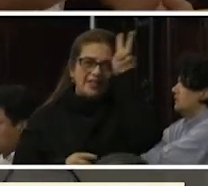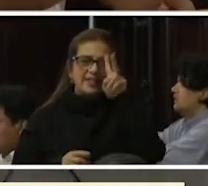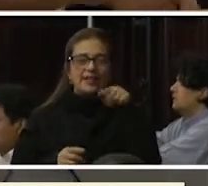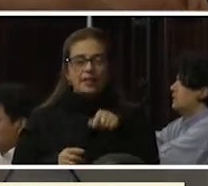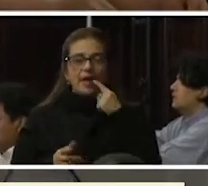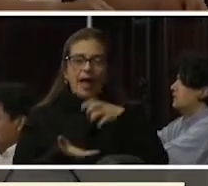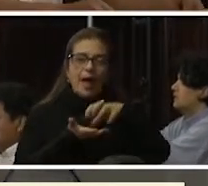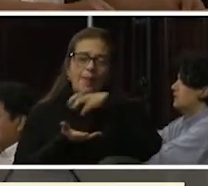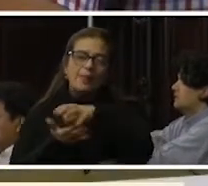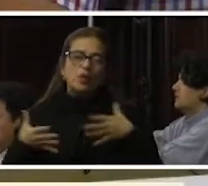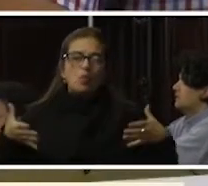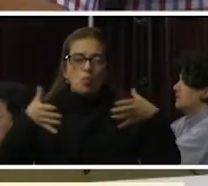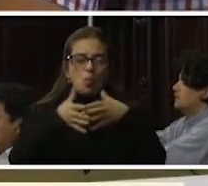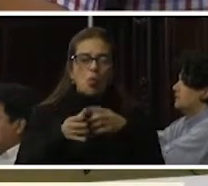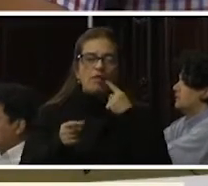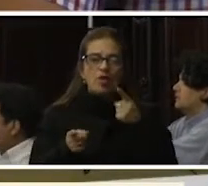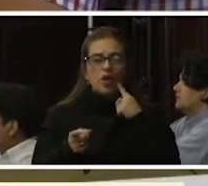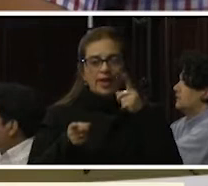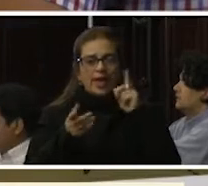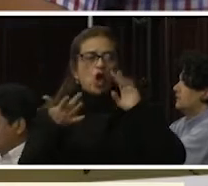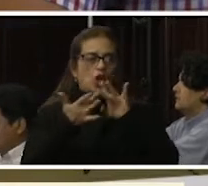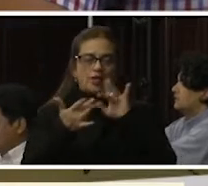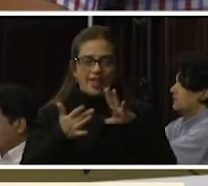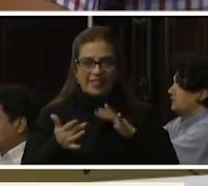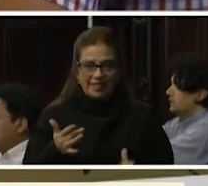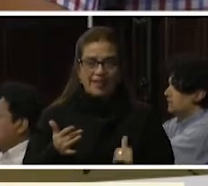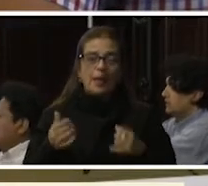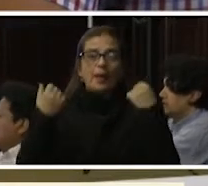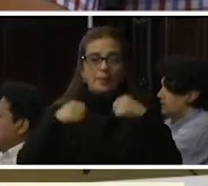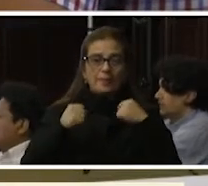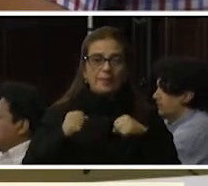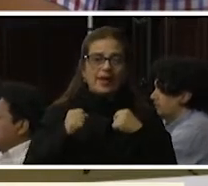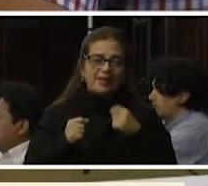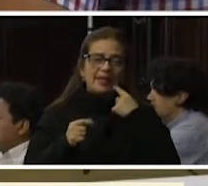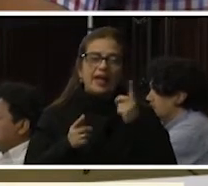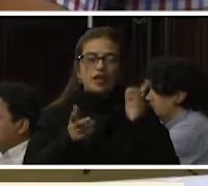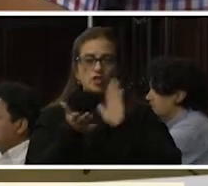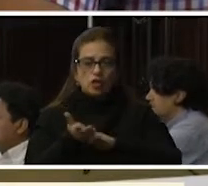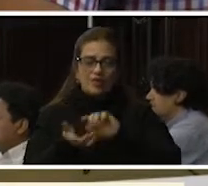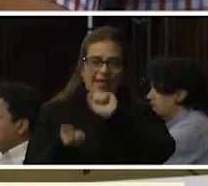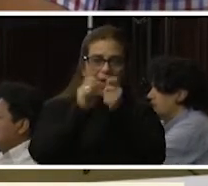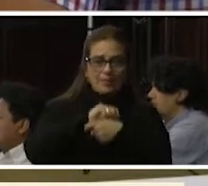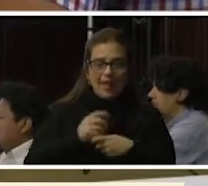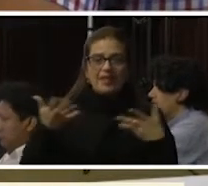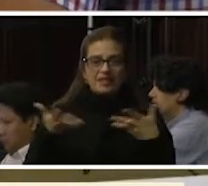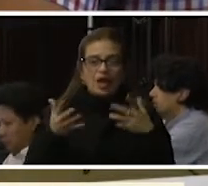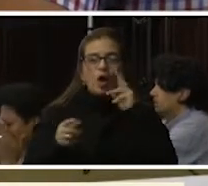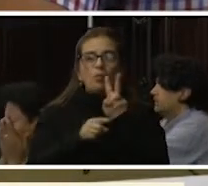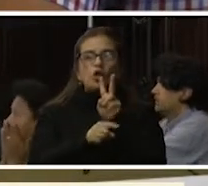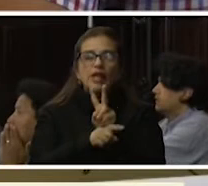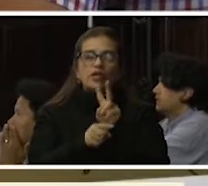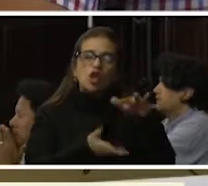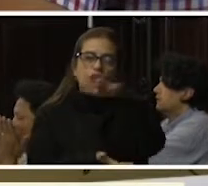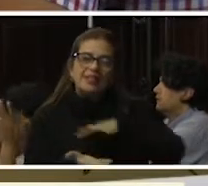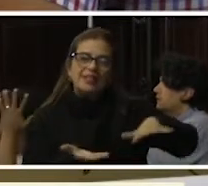aos povos isolados e de recente contato. As práticas de atração foram reorientadas para ações de proteção